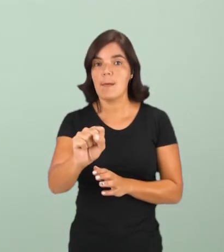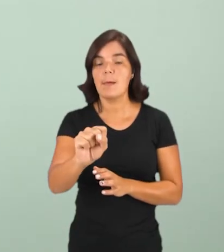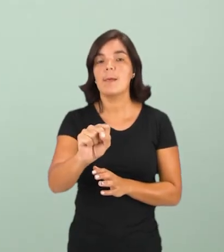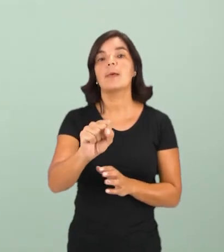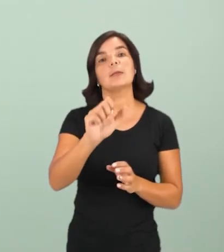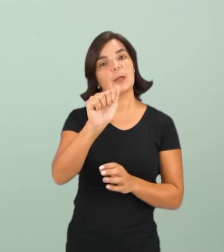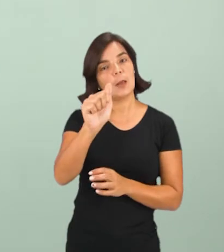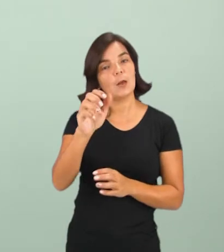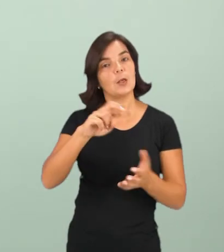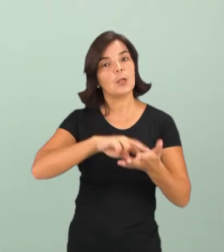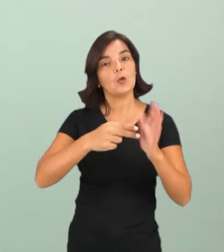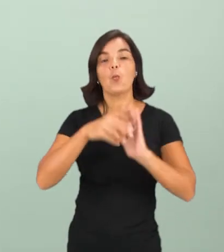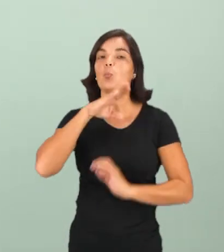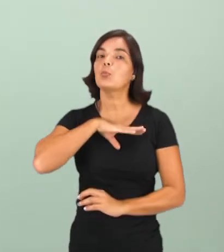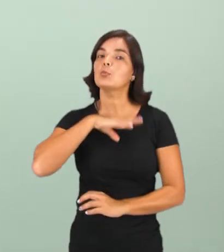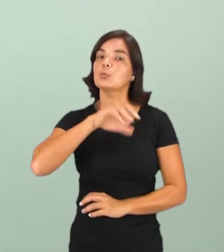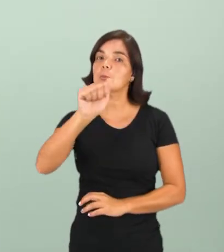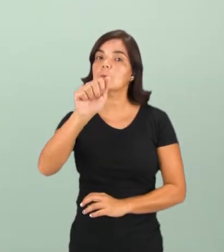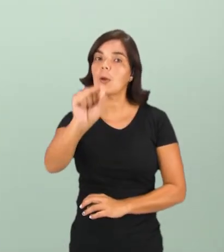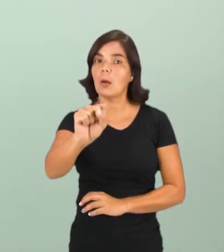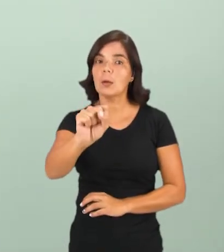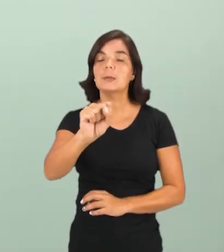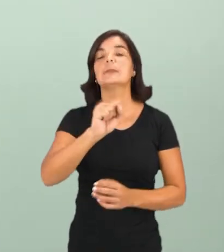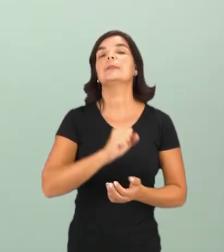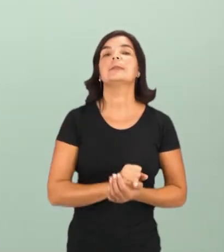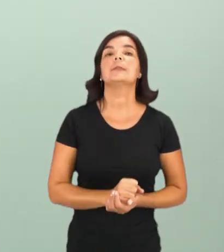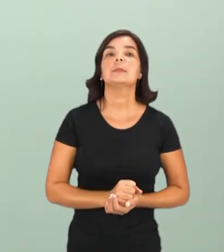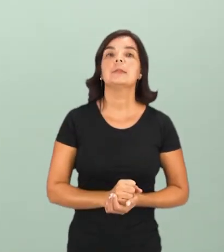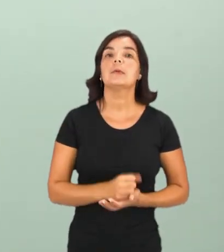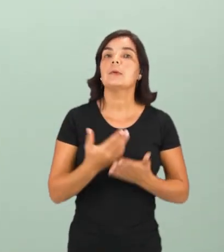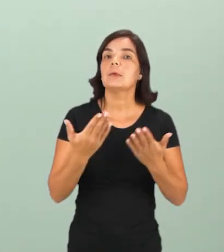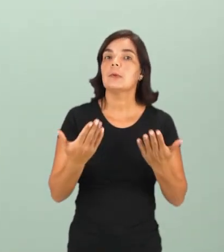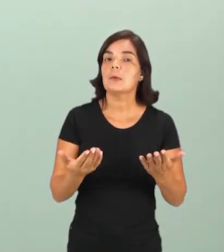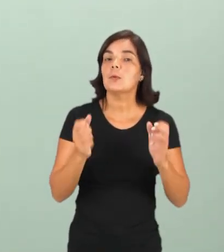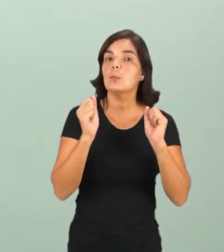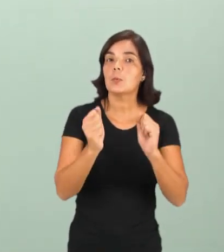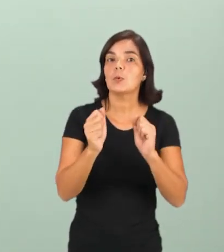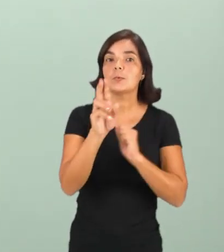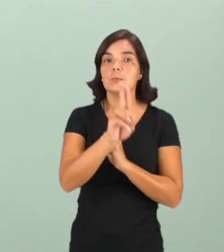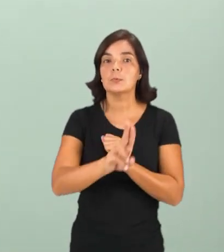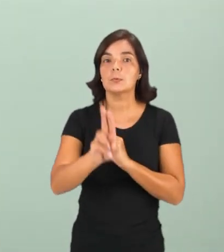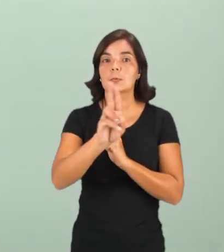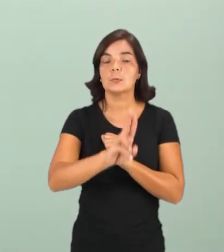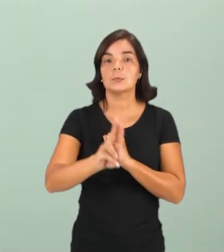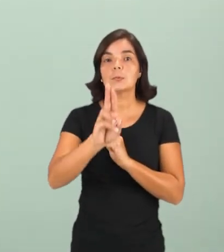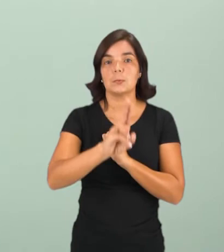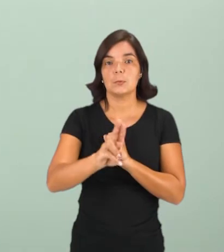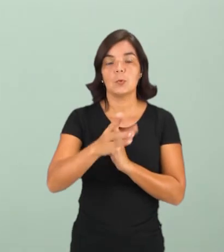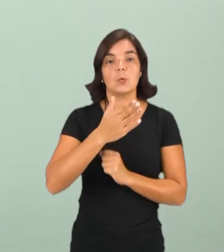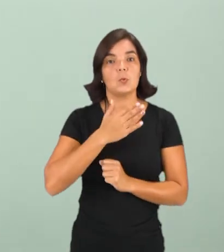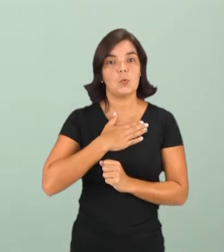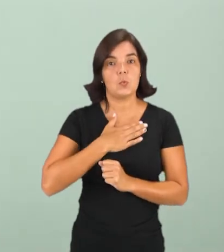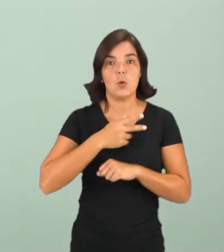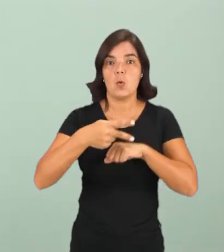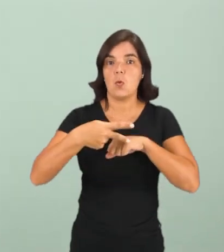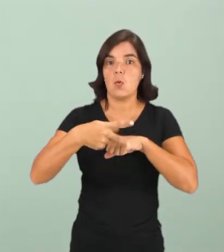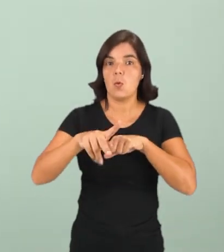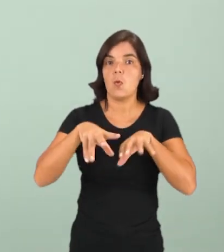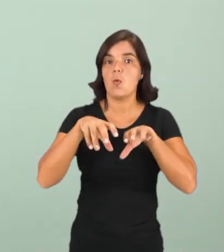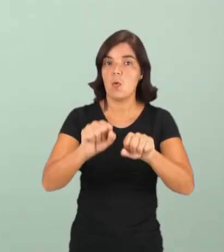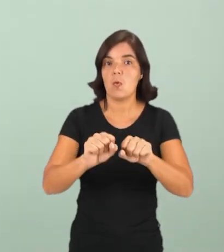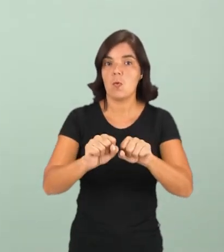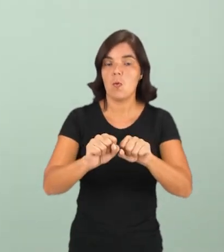nosso as do português, um artigo definido, eu posso utilizar os meus pronomes possessivos para